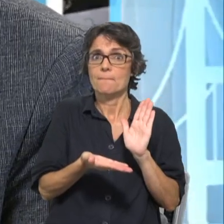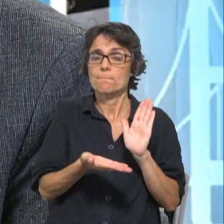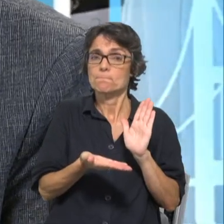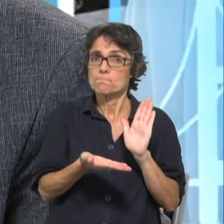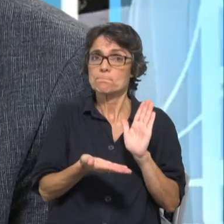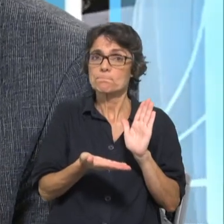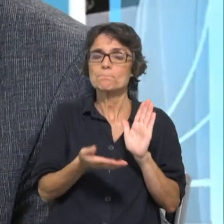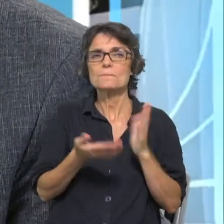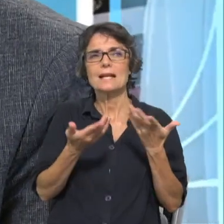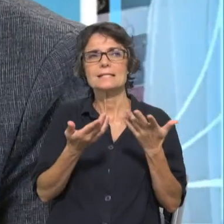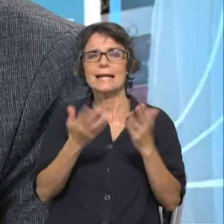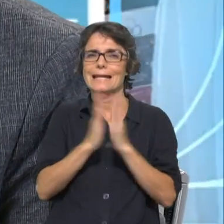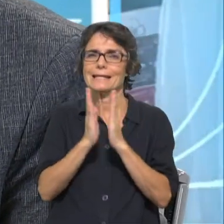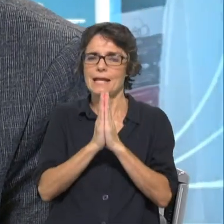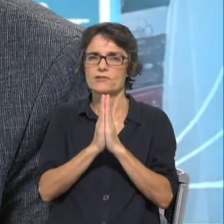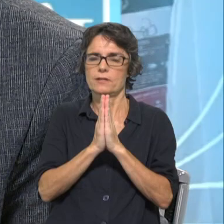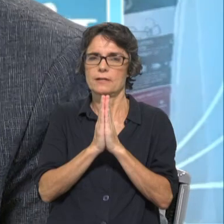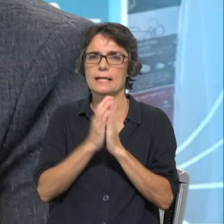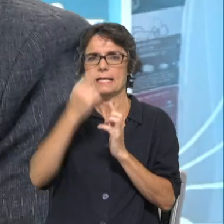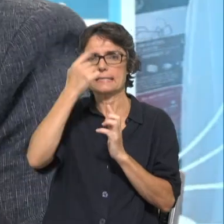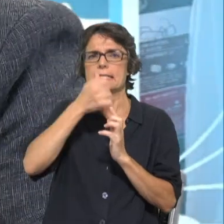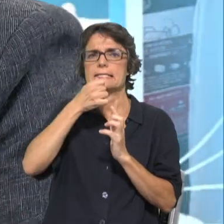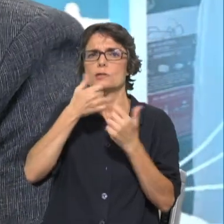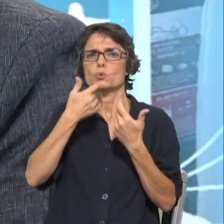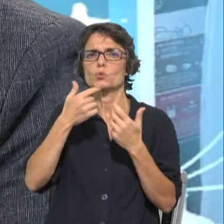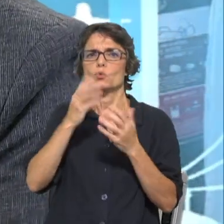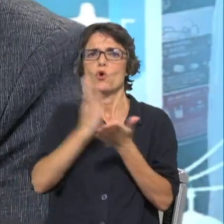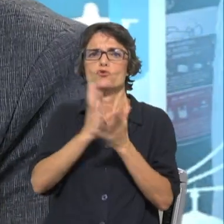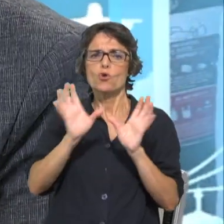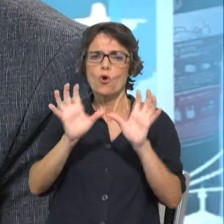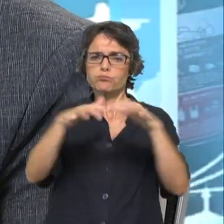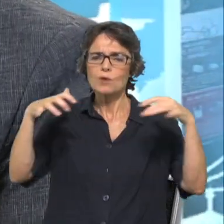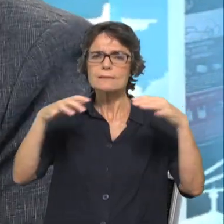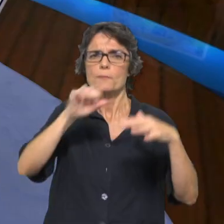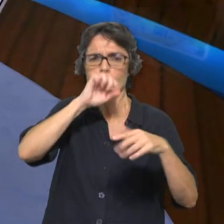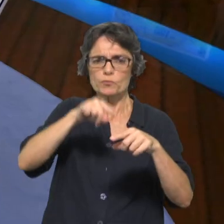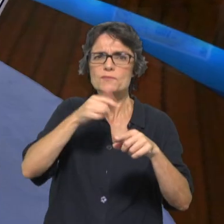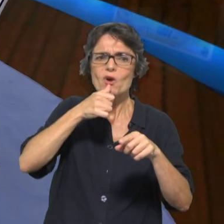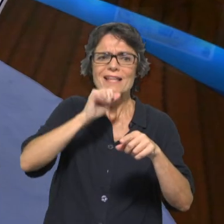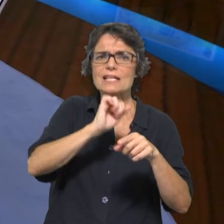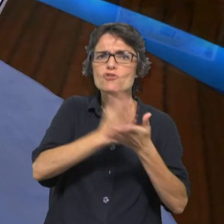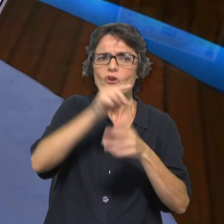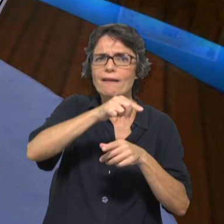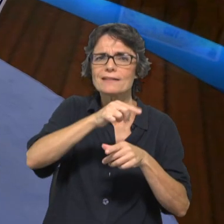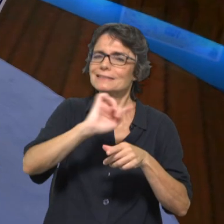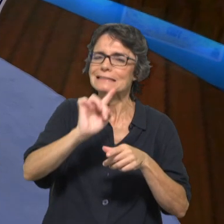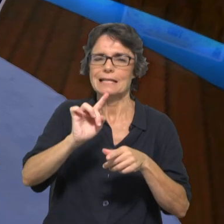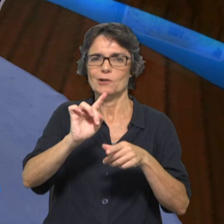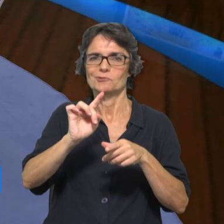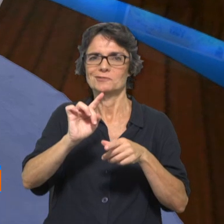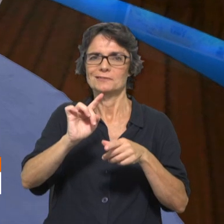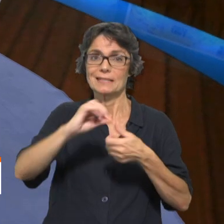sinodal na Igreja não se esgota numa Assembleia sinodal de bispos. Portanto, este trabalho tem de ser feito. Talvez estes grupos de trabalho possam ser um bom ponto de